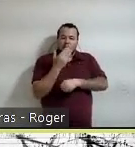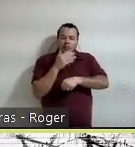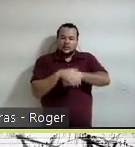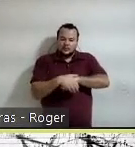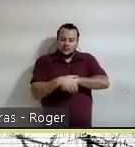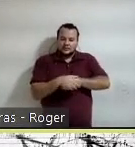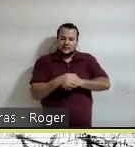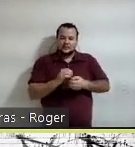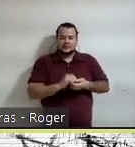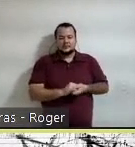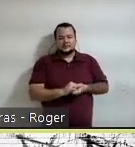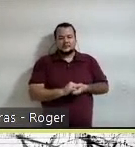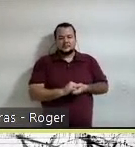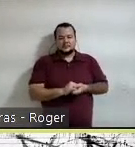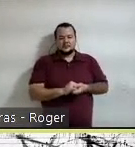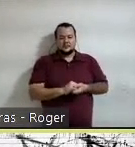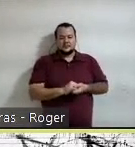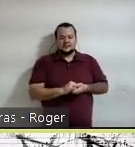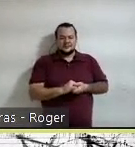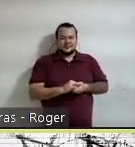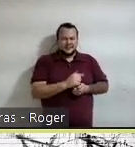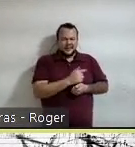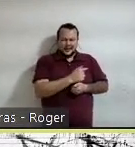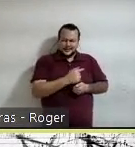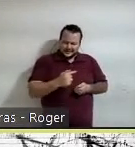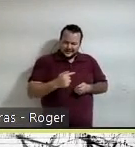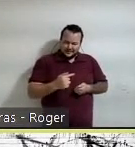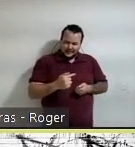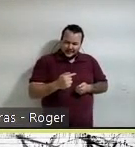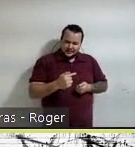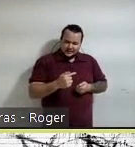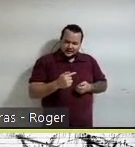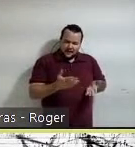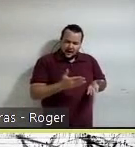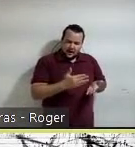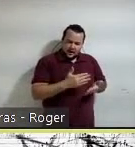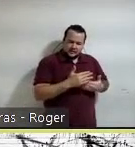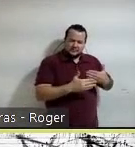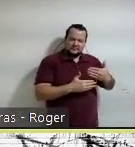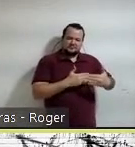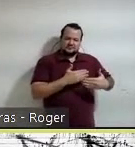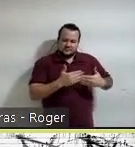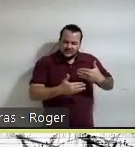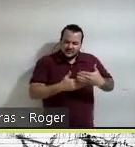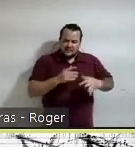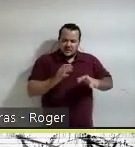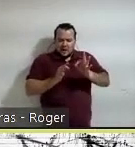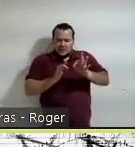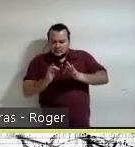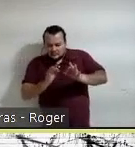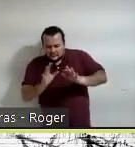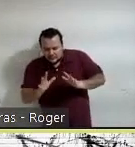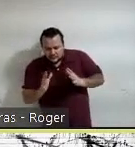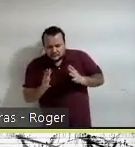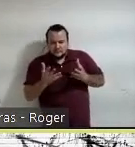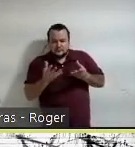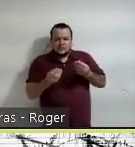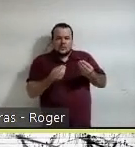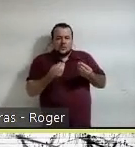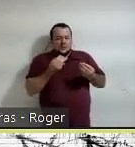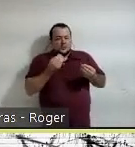todos. Ao longo dessa semana, desdobrando-me entre a organização do evento, a possibilidade de assistir a